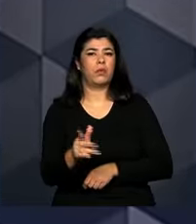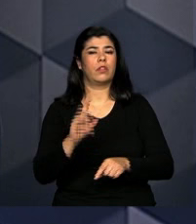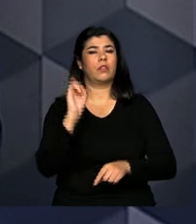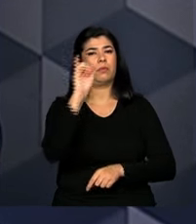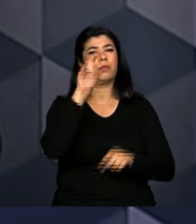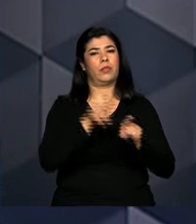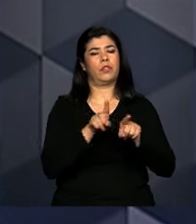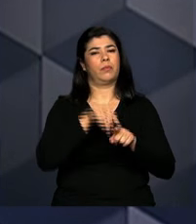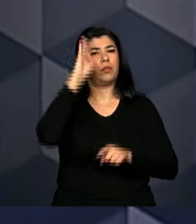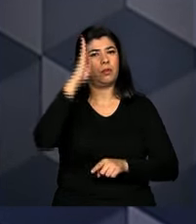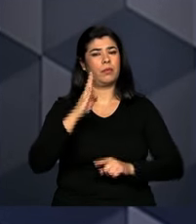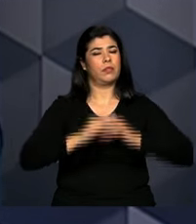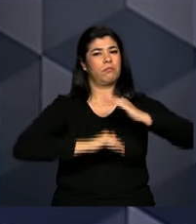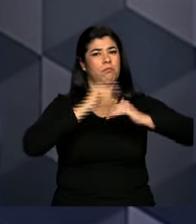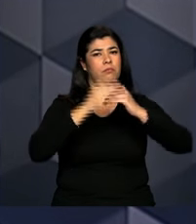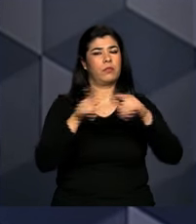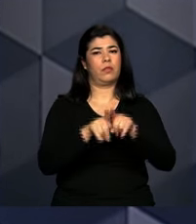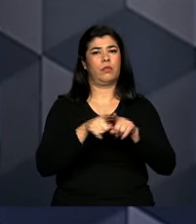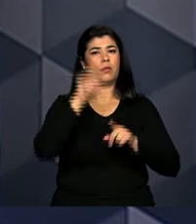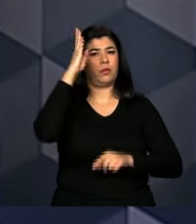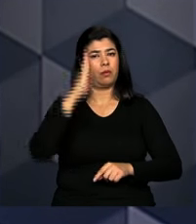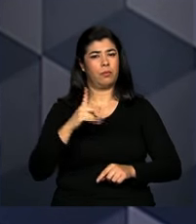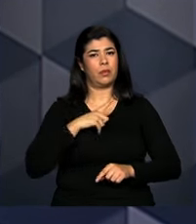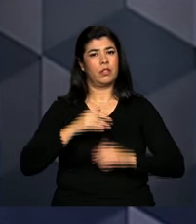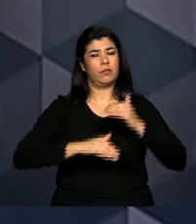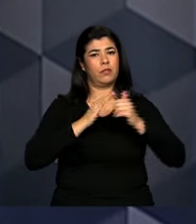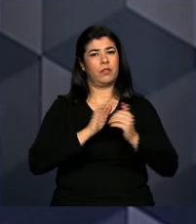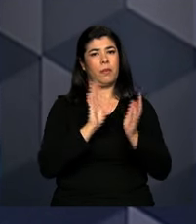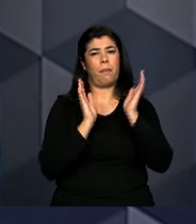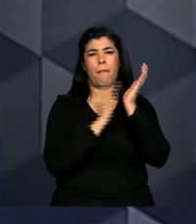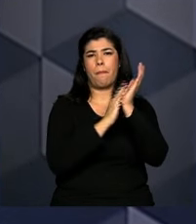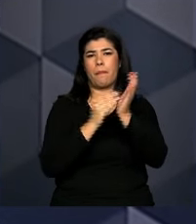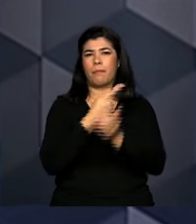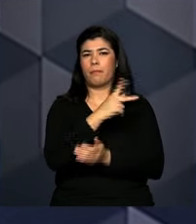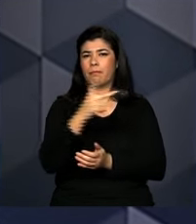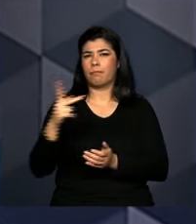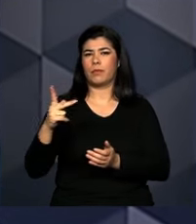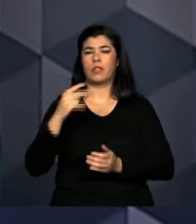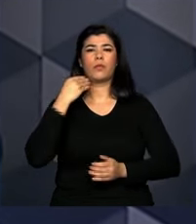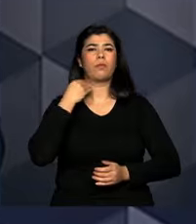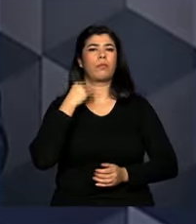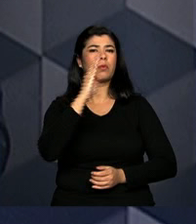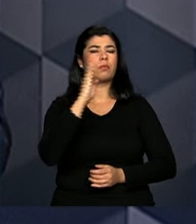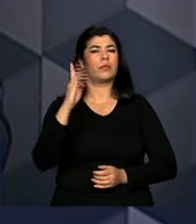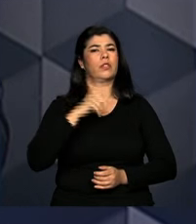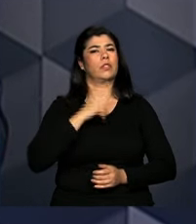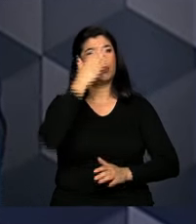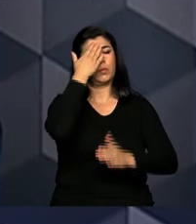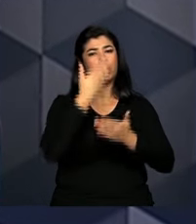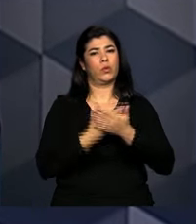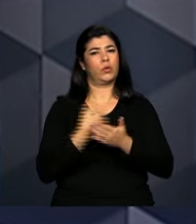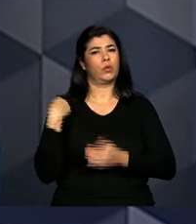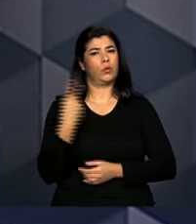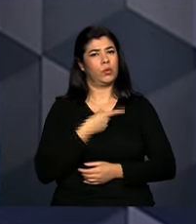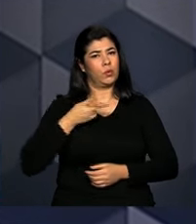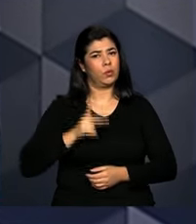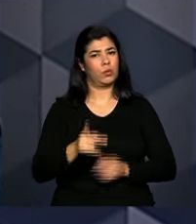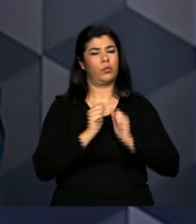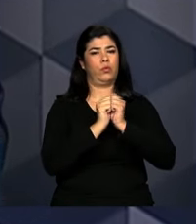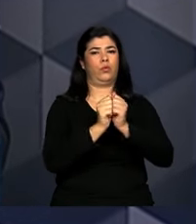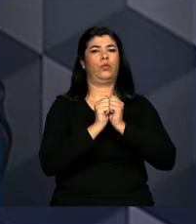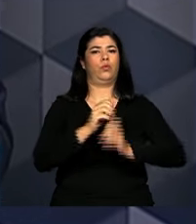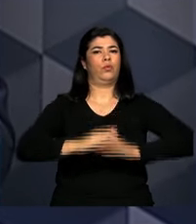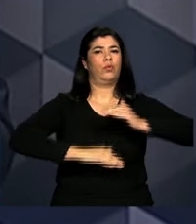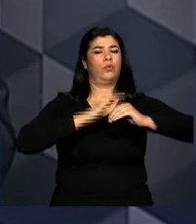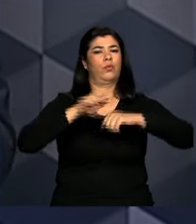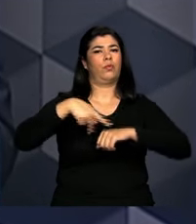fundamental para que o Brasil cresça, para que o Brasil se desenvolva. Parabéns ao Banco do Brasil, na certeza de que estamos juntos na construção